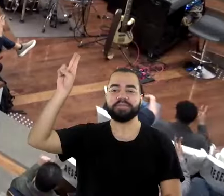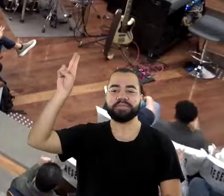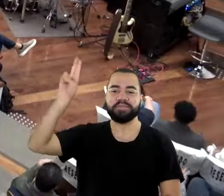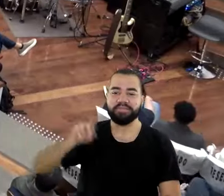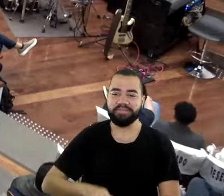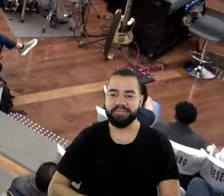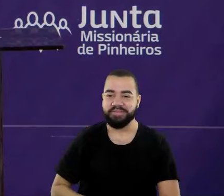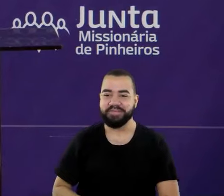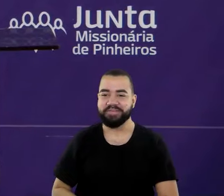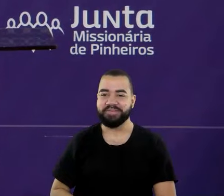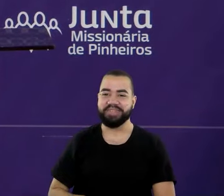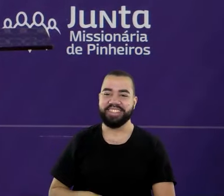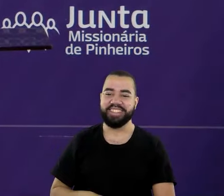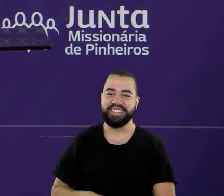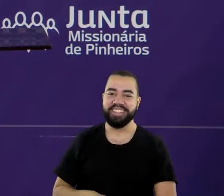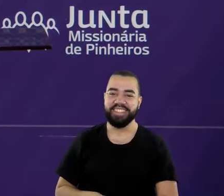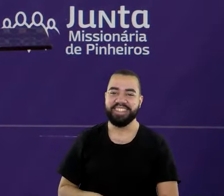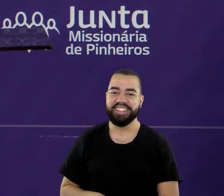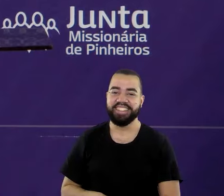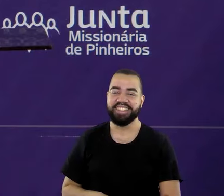Avivamento.